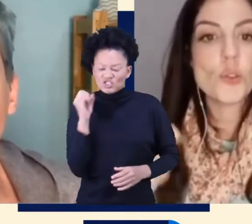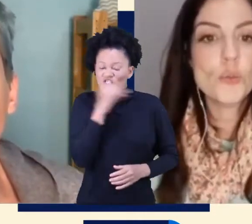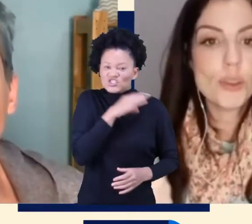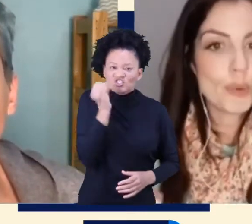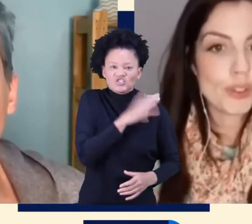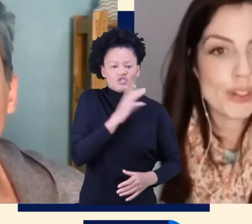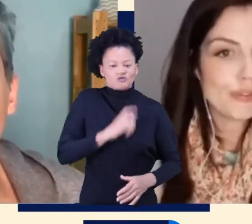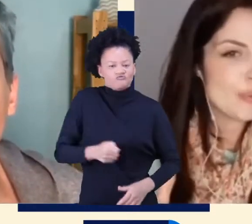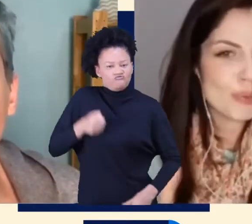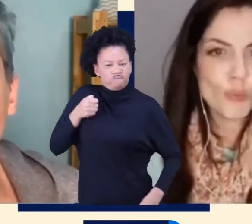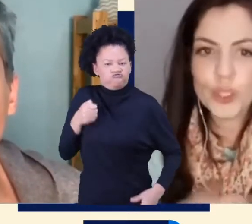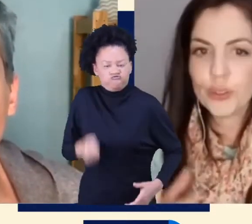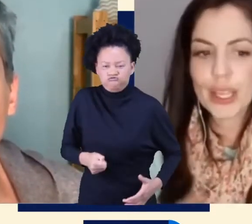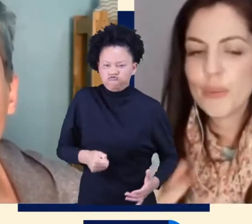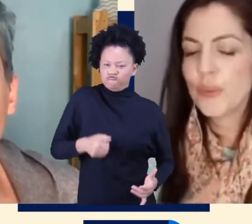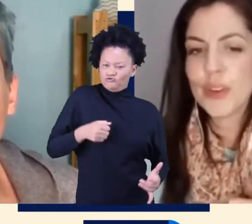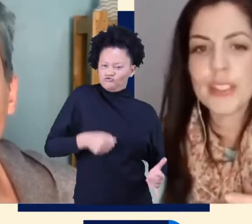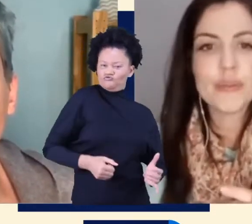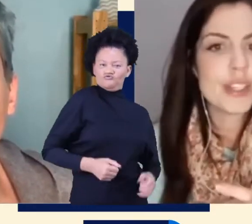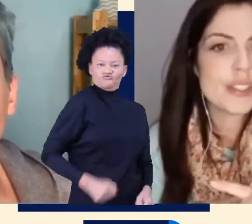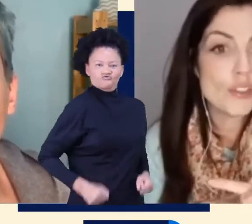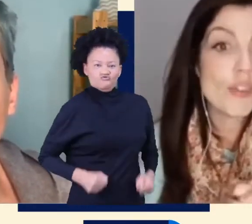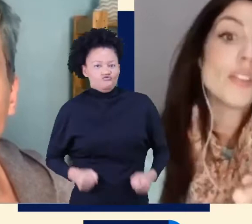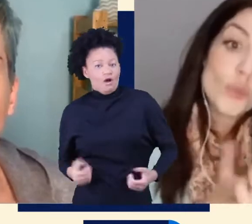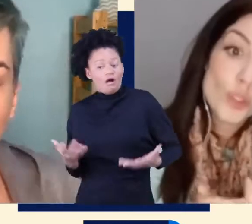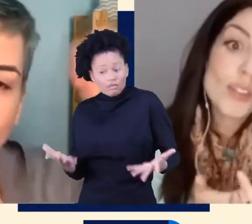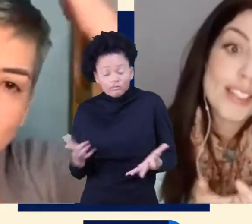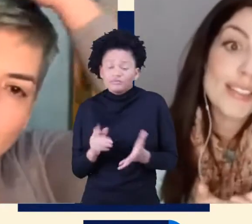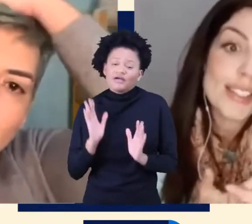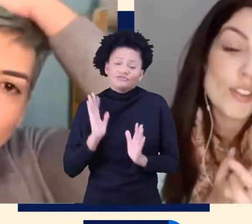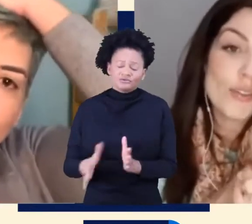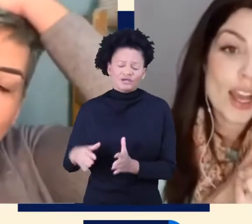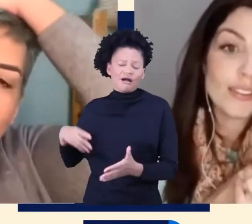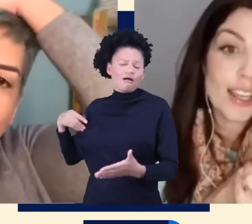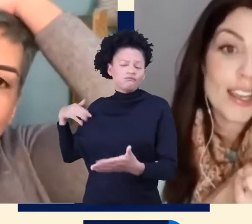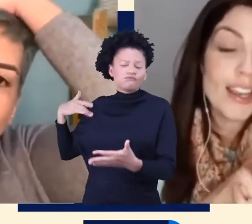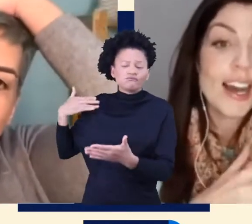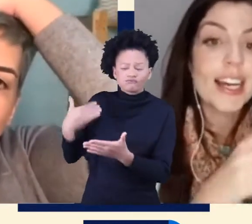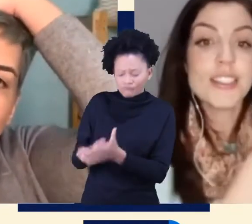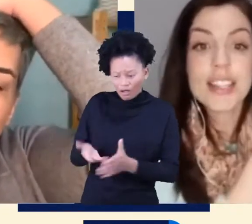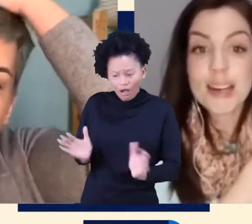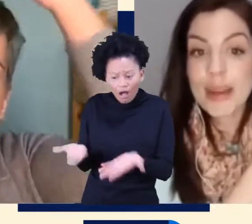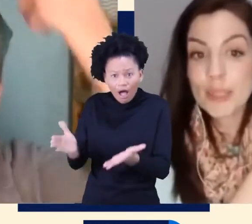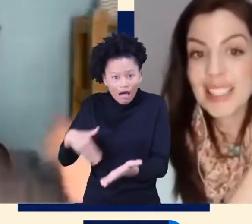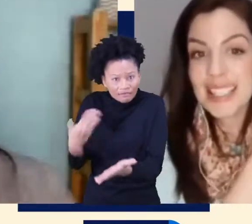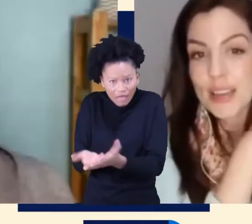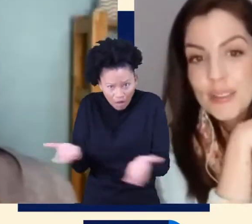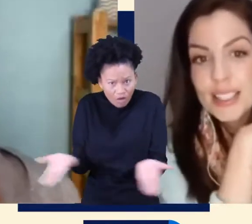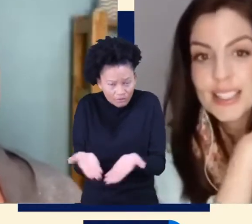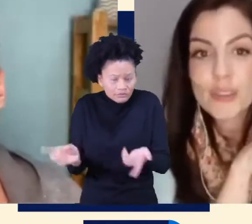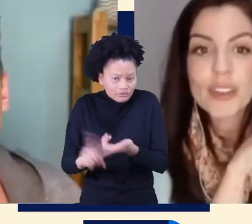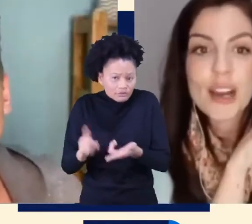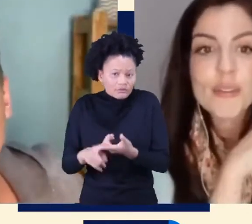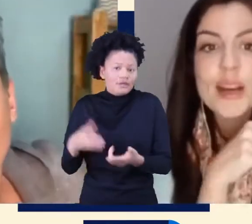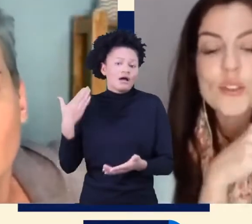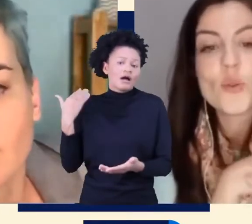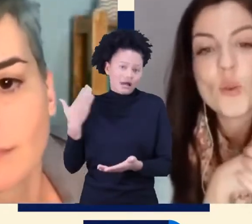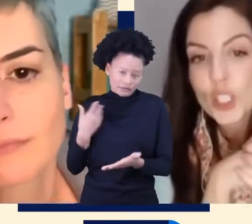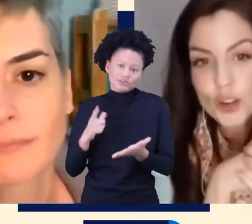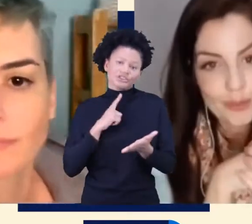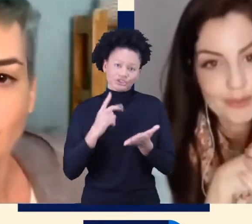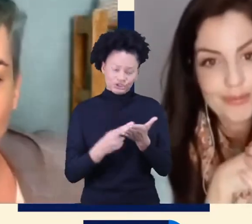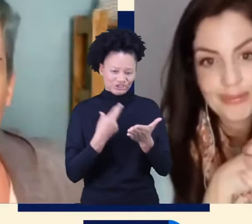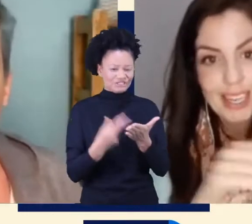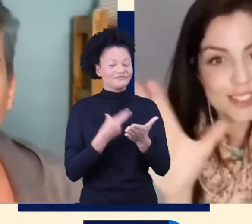Então, o consumo da pornografia, por muito tempo, foi incentivado e continua sendo incentivado, né? Antes era mais pelas revistas que ficavam embaixo